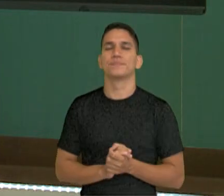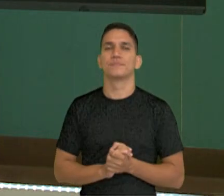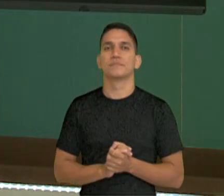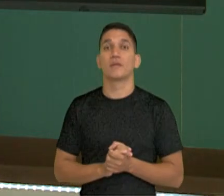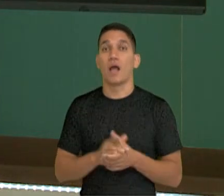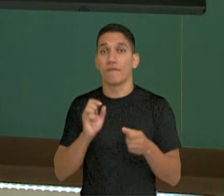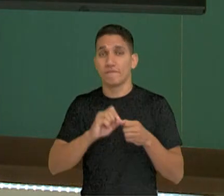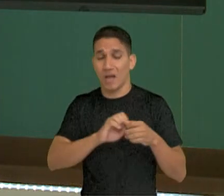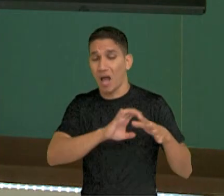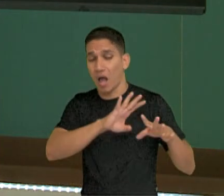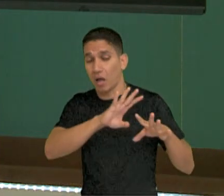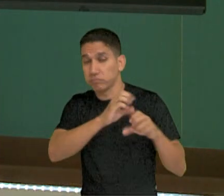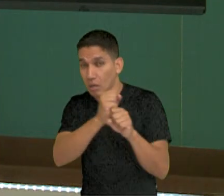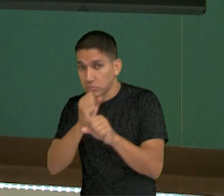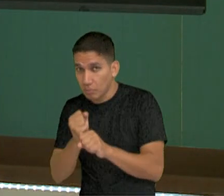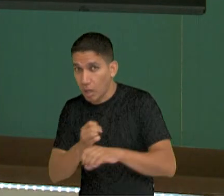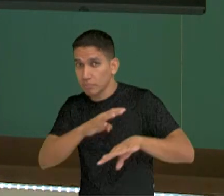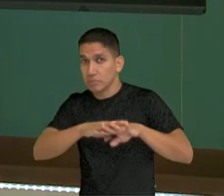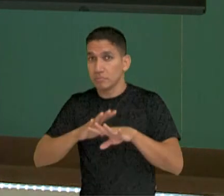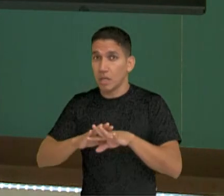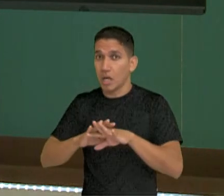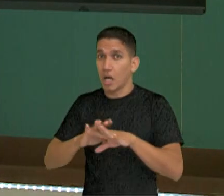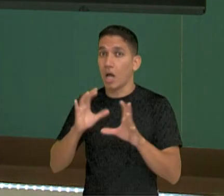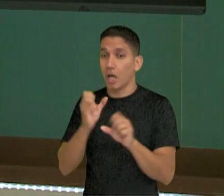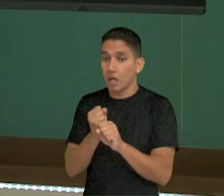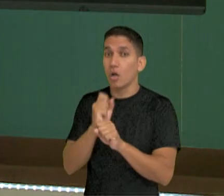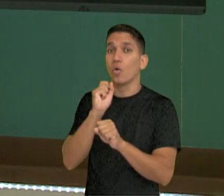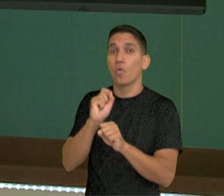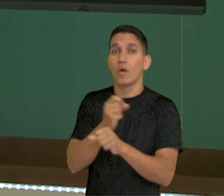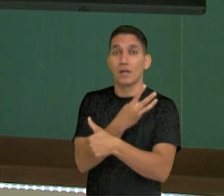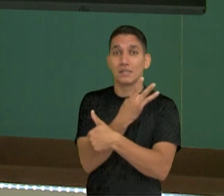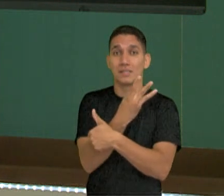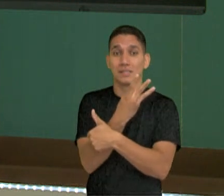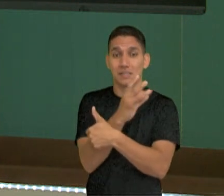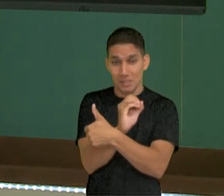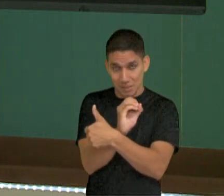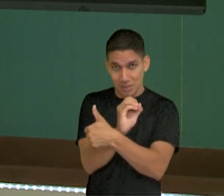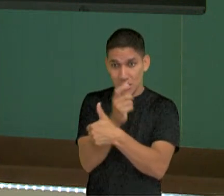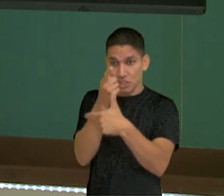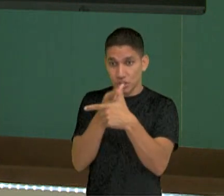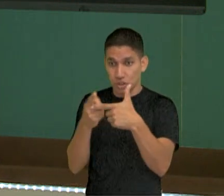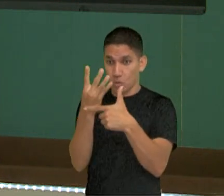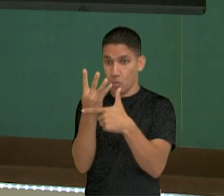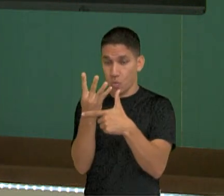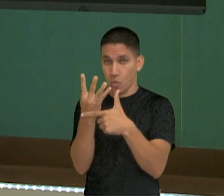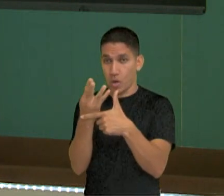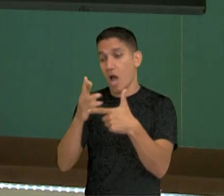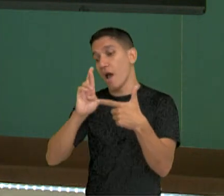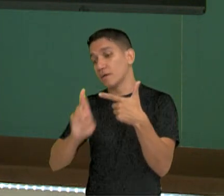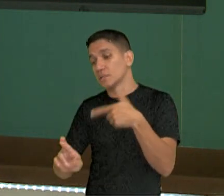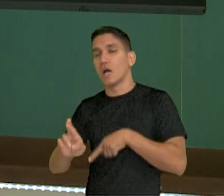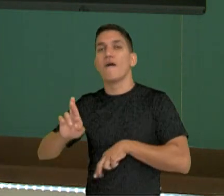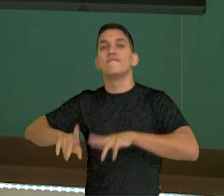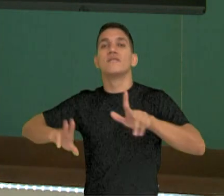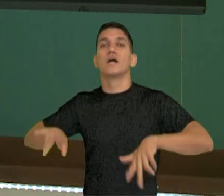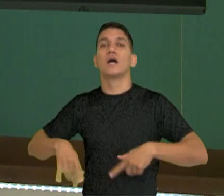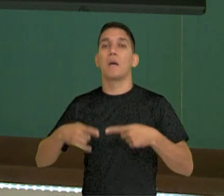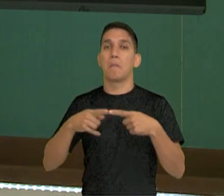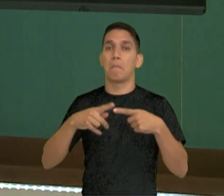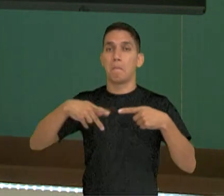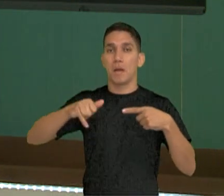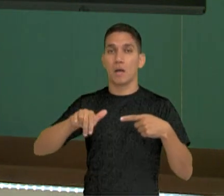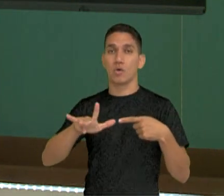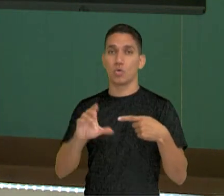cálculo e a soma aqui, a somatória deu 30 dividido por 4, que, portanto, a variância dos tempos do Paulo